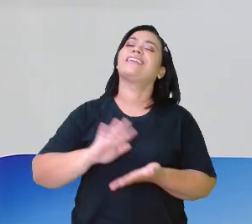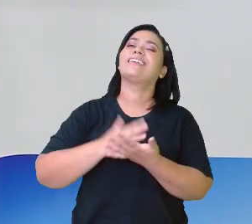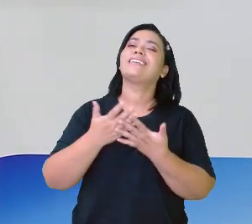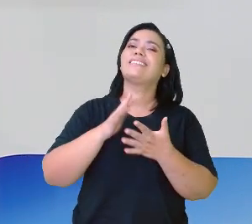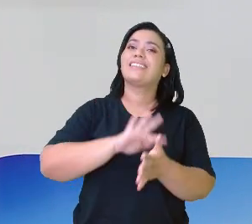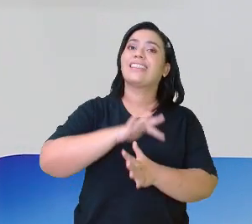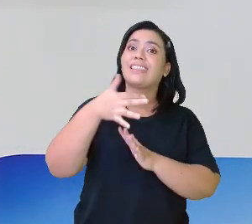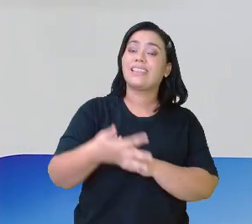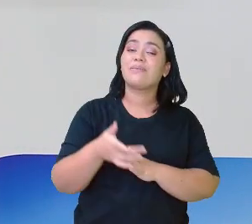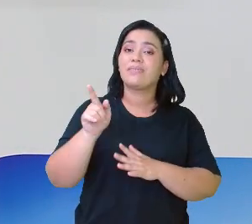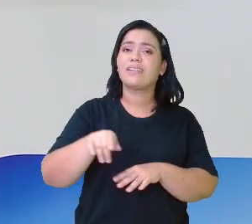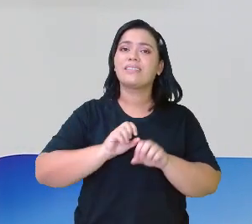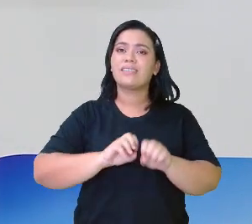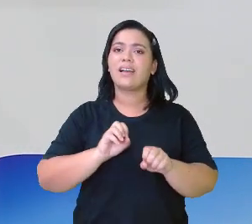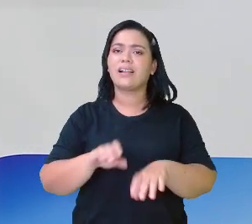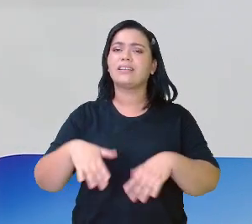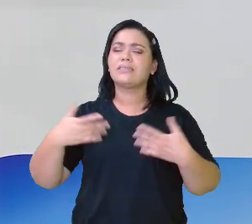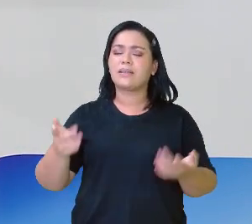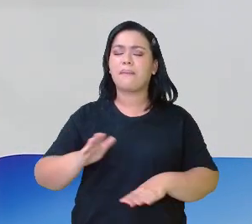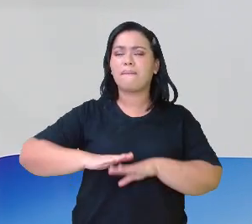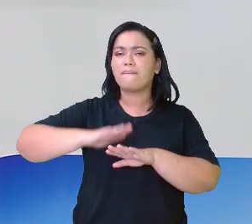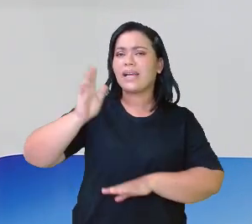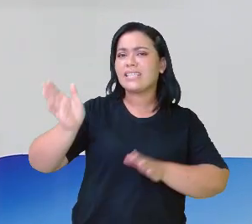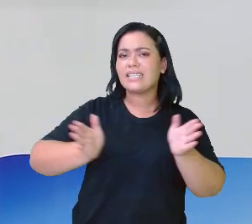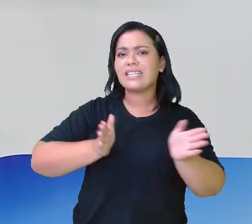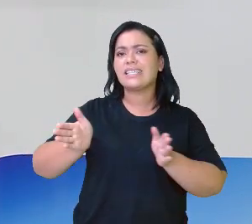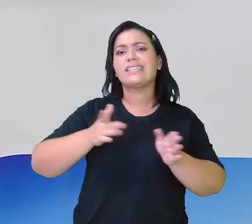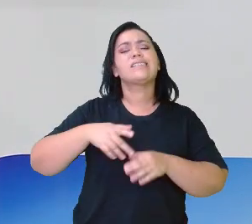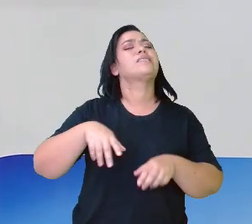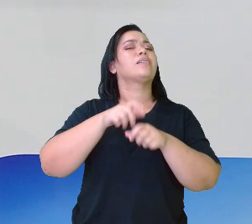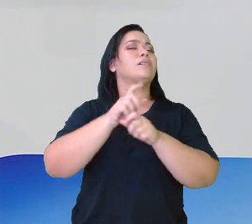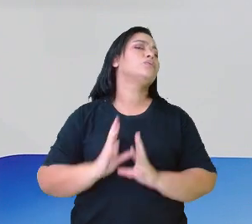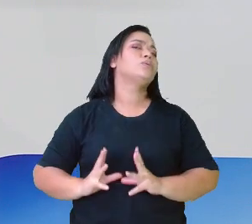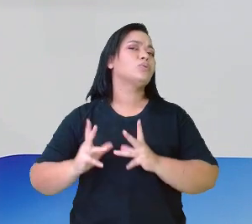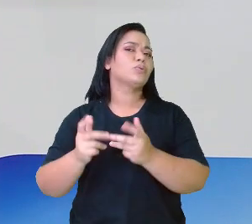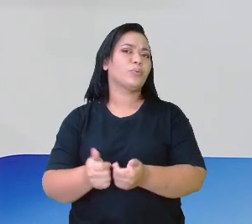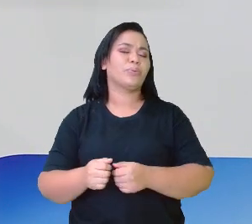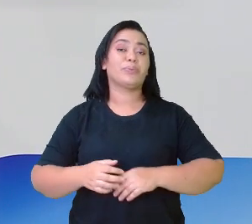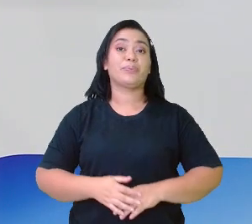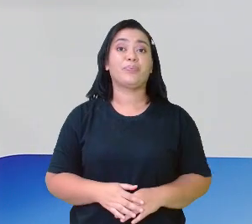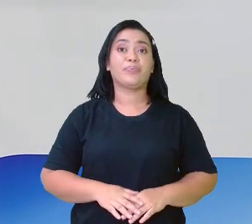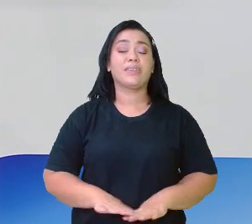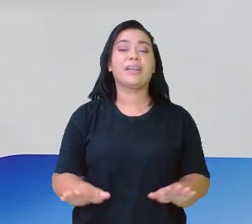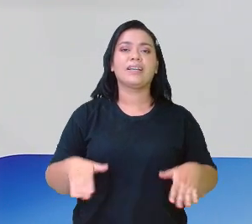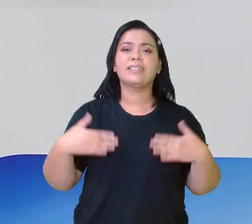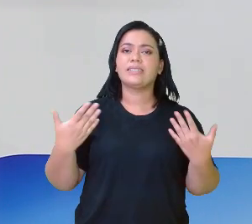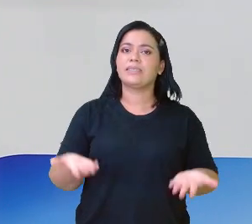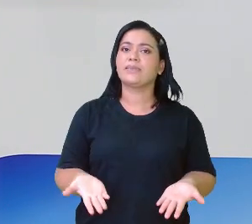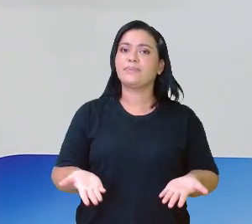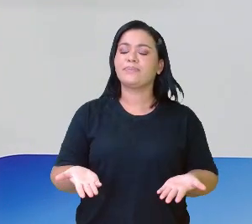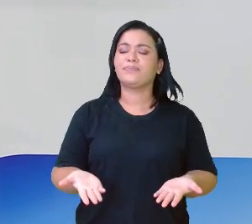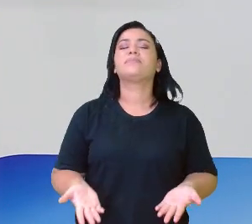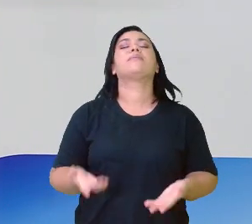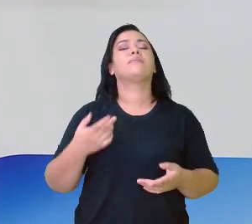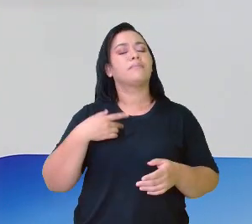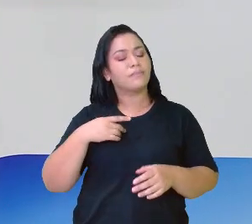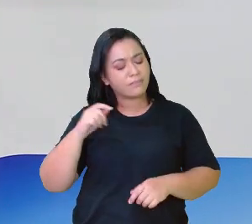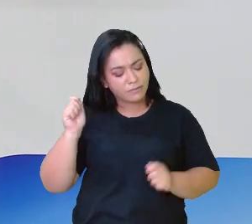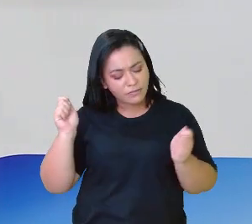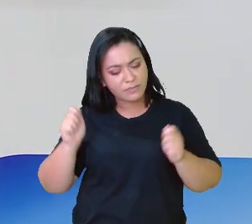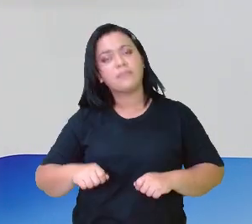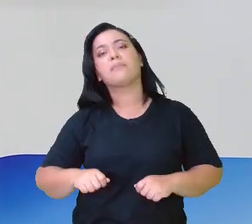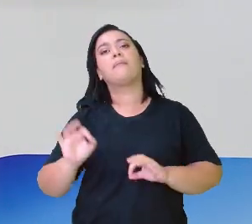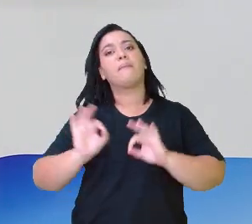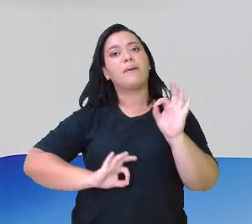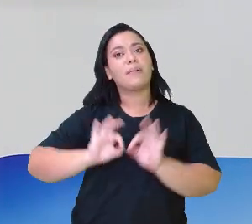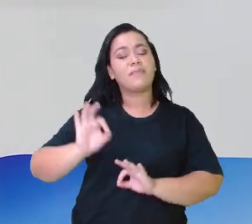de Libras dessa aula, deixando ela mais acessível para todo mundo. E a gente está aqui, preparado. Você